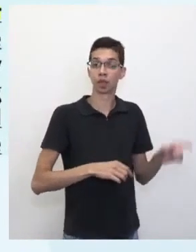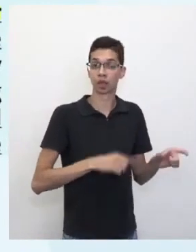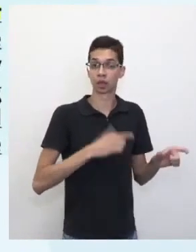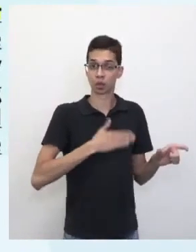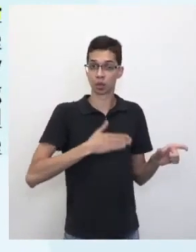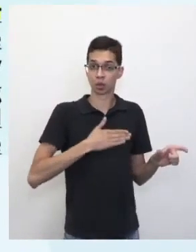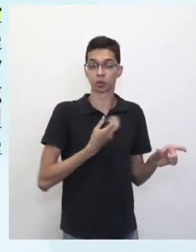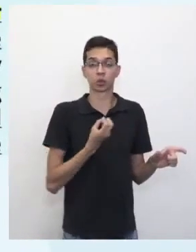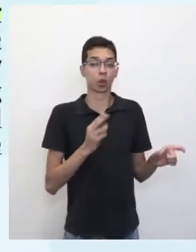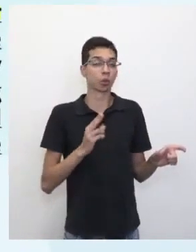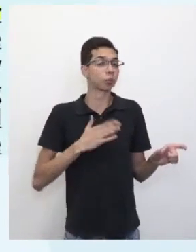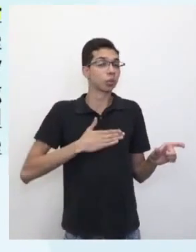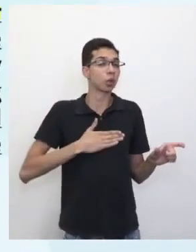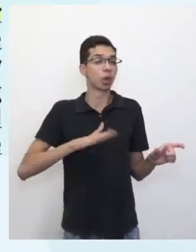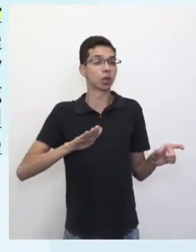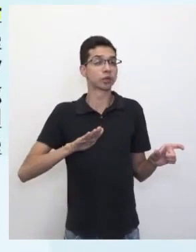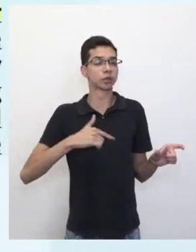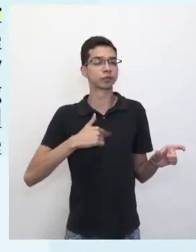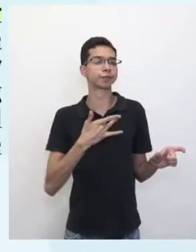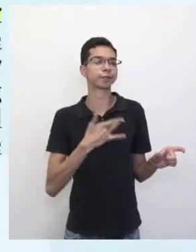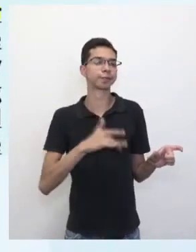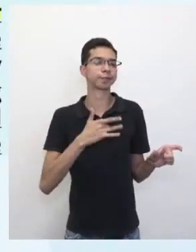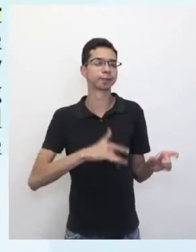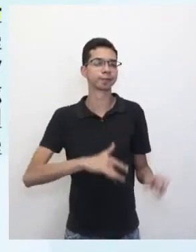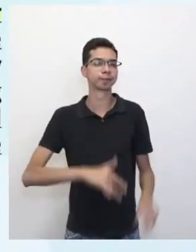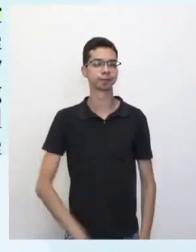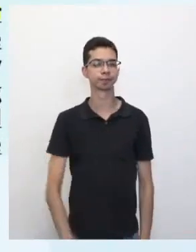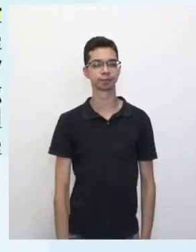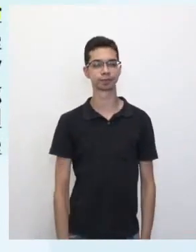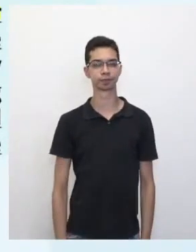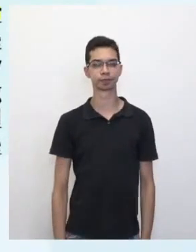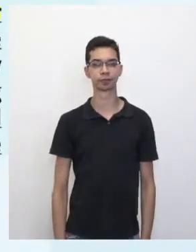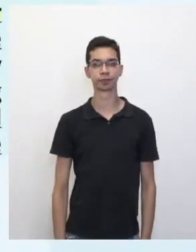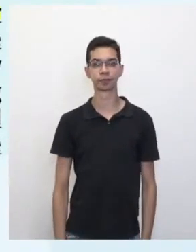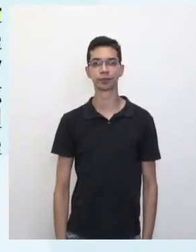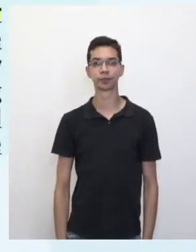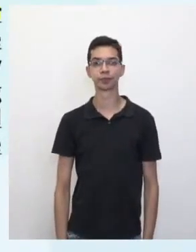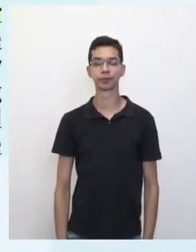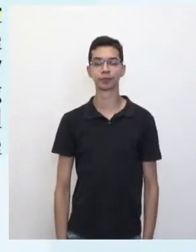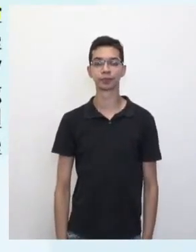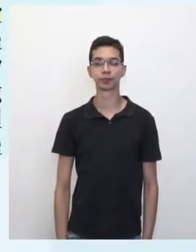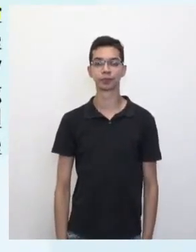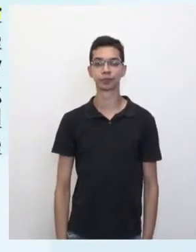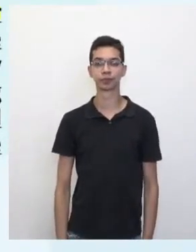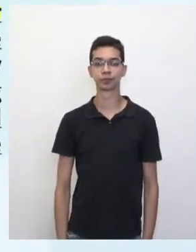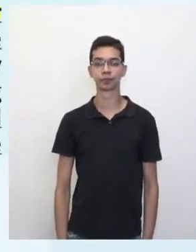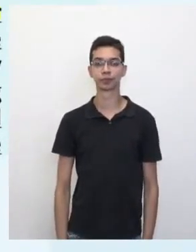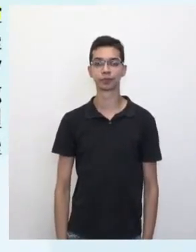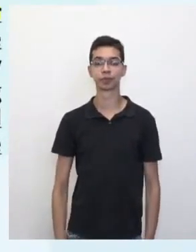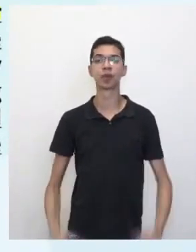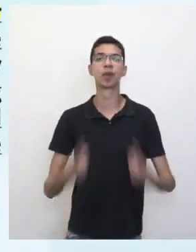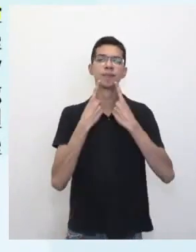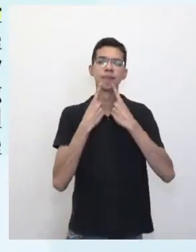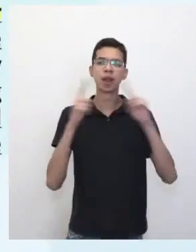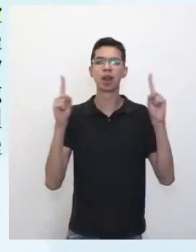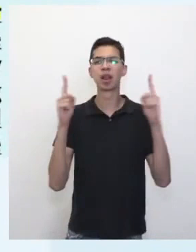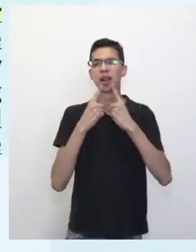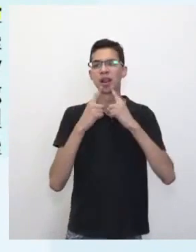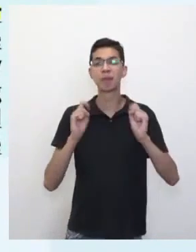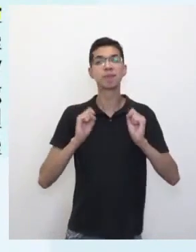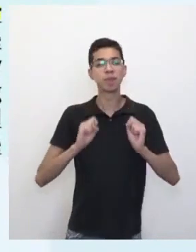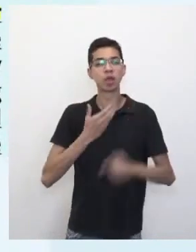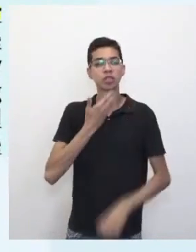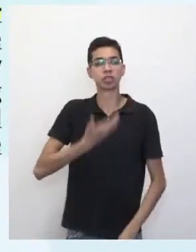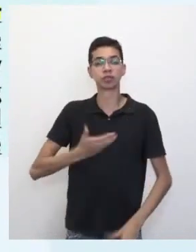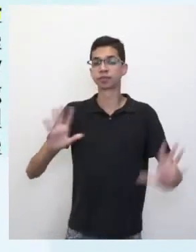For I pity him. Porque eu tenho pena dele. He may rail at Christmas till he dies. Ele pode reclamar do Natal até morrer, but